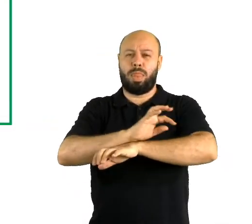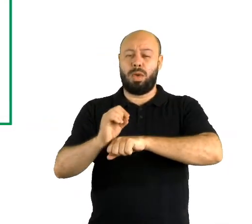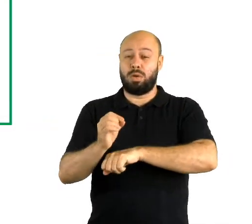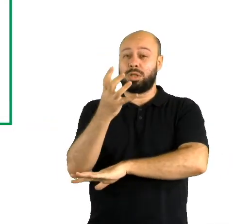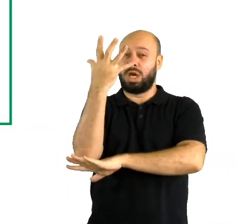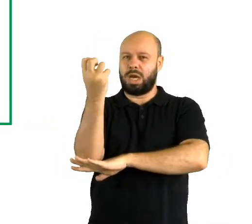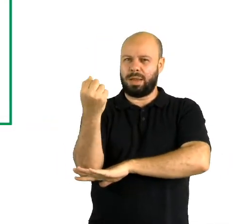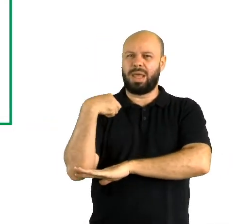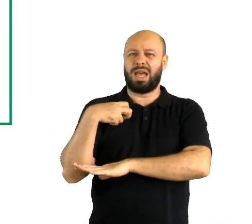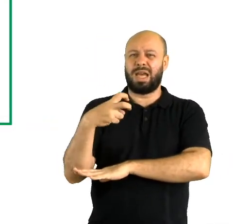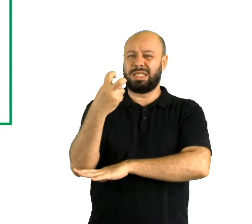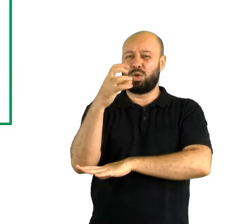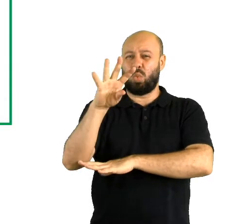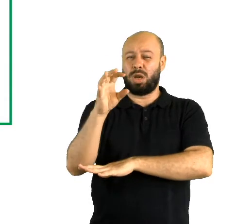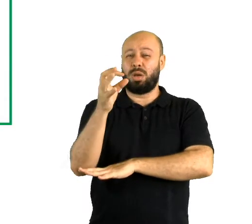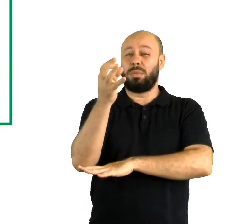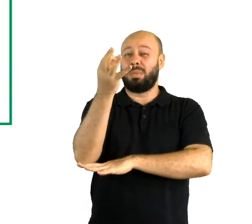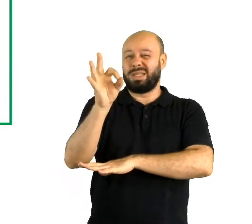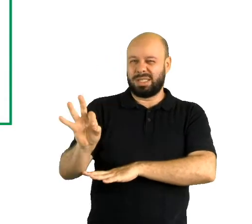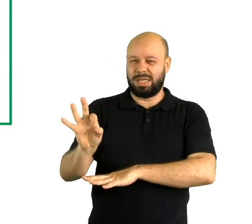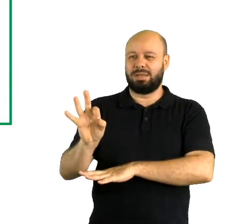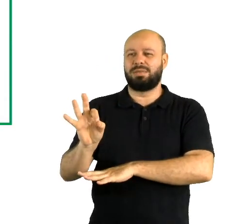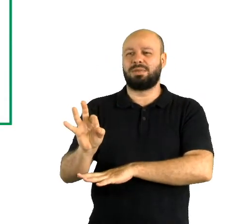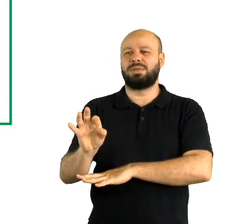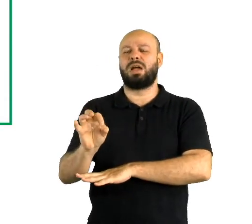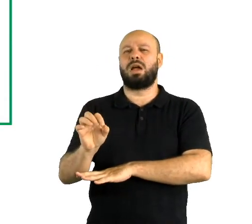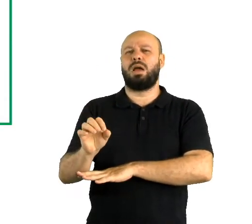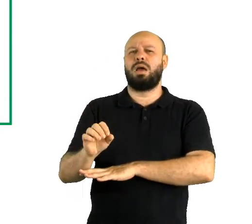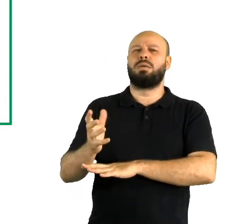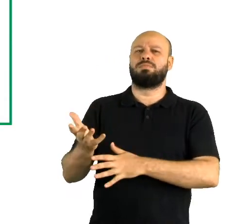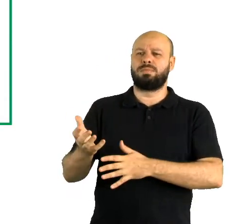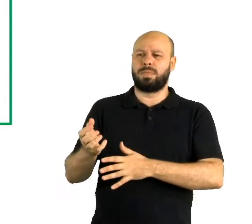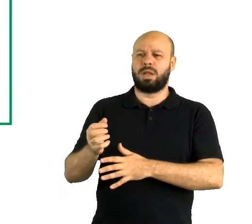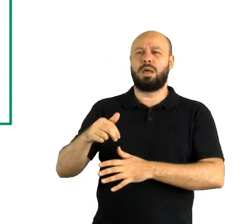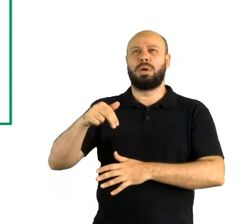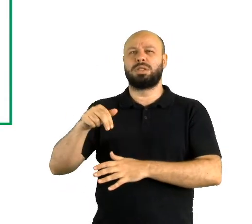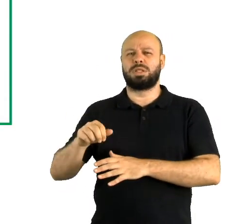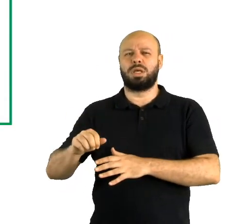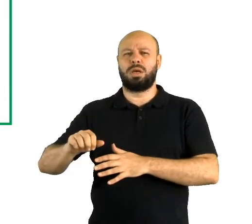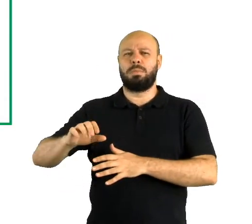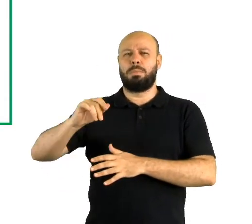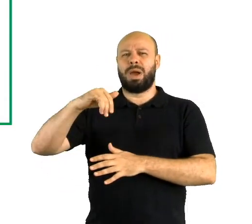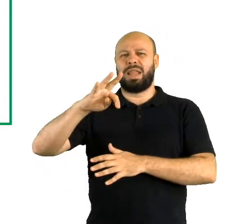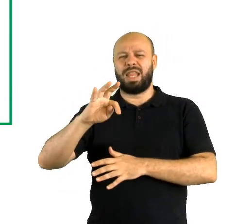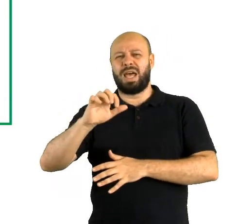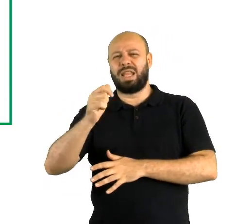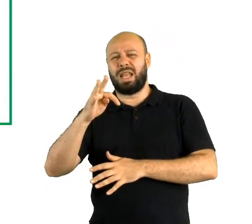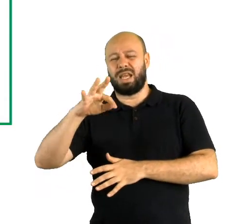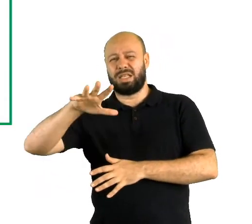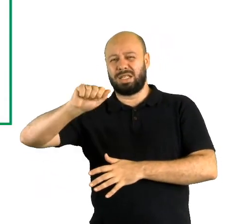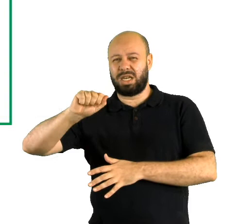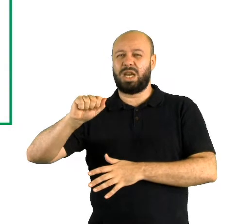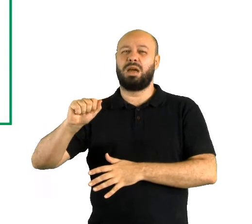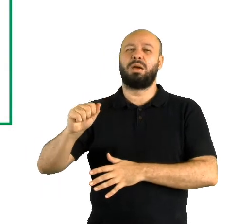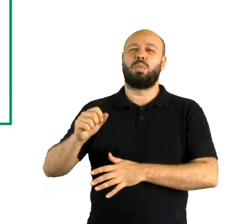24%, segundo bioma do Brasil. O terceiro, a Mata Atlântica, que já está praticamente exterminada,